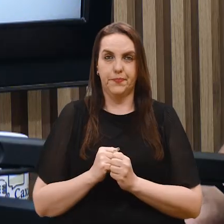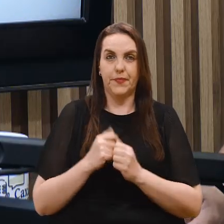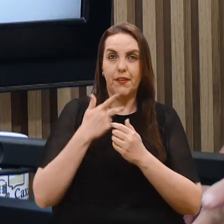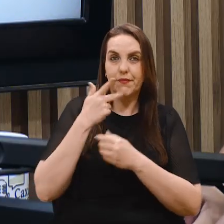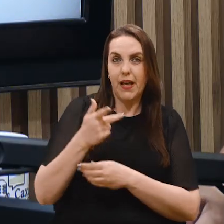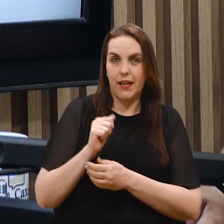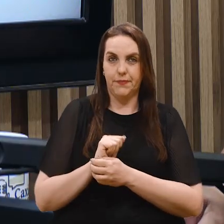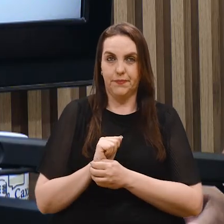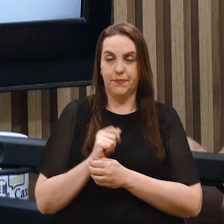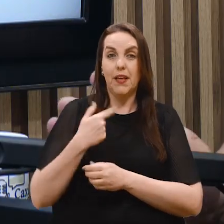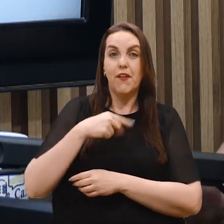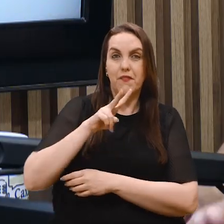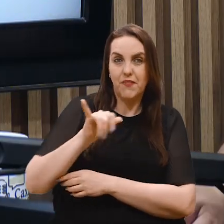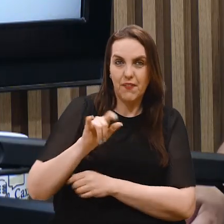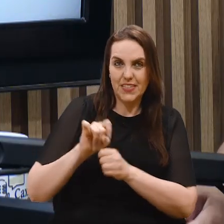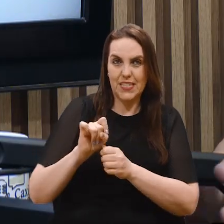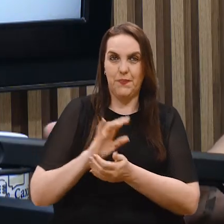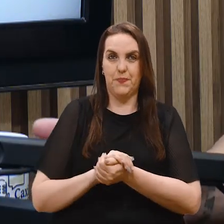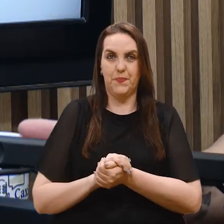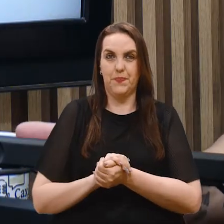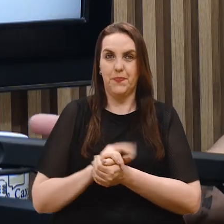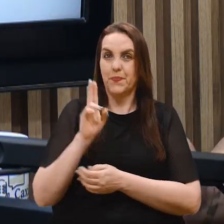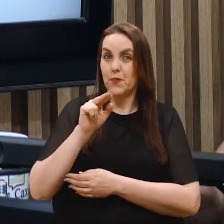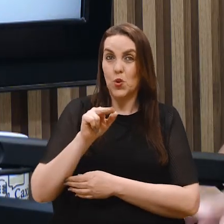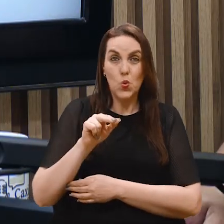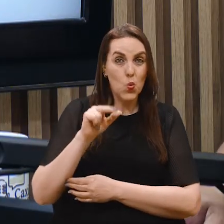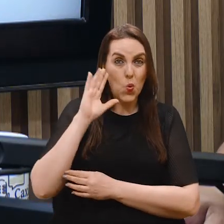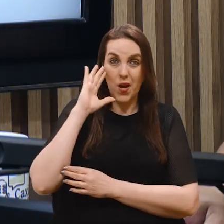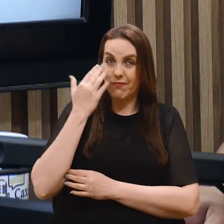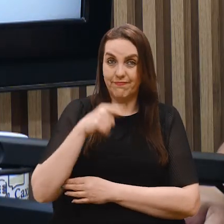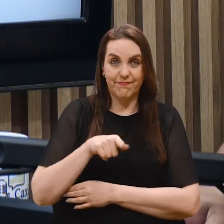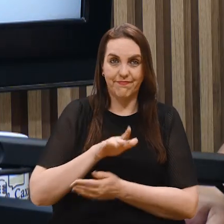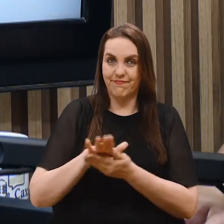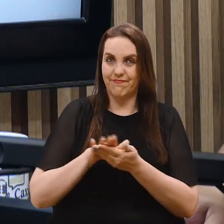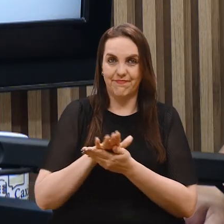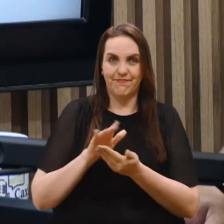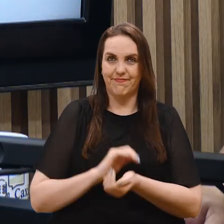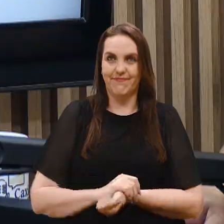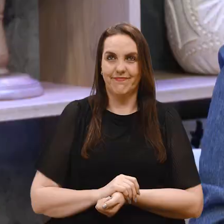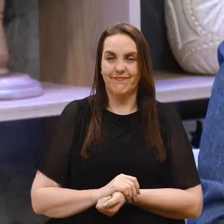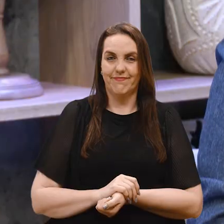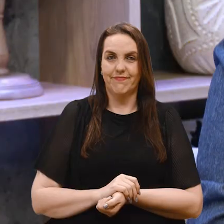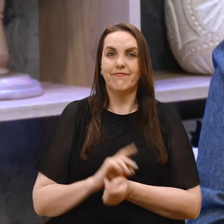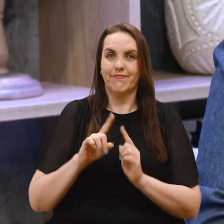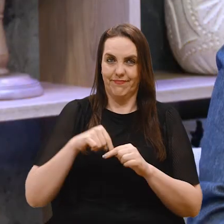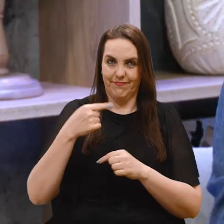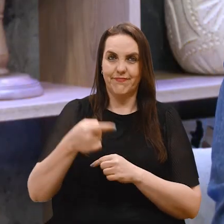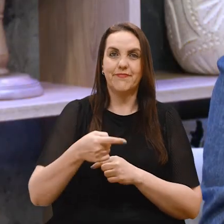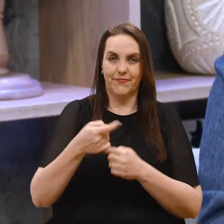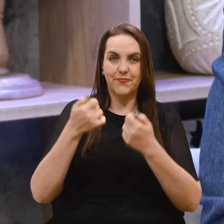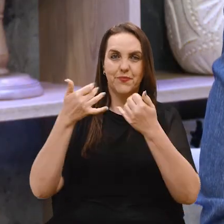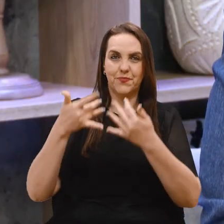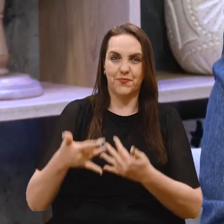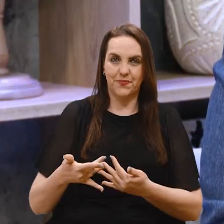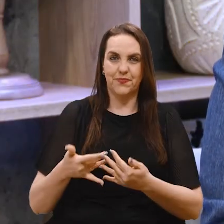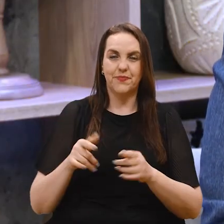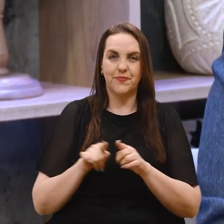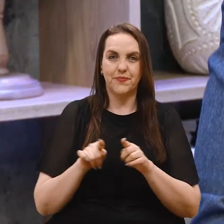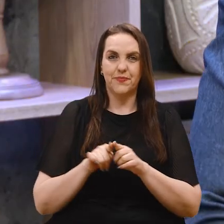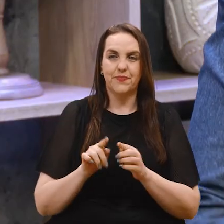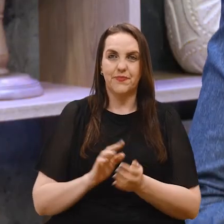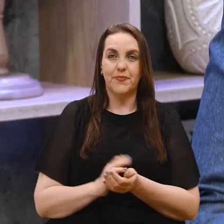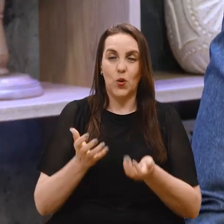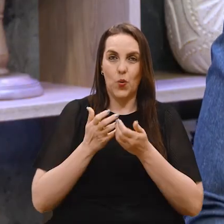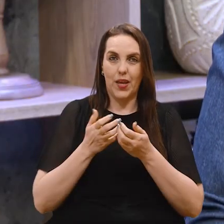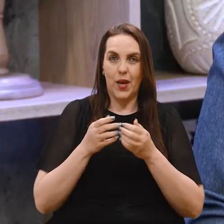diz que vai voltar e, como diria o Timai, nunca mais voltou. Vamos falar disso em seguida, até porque eu queria explorar um pouco mais com a